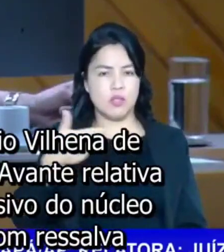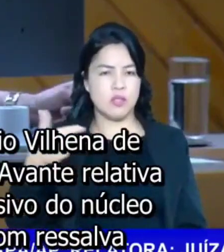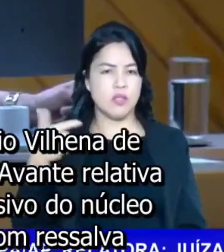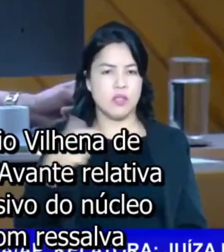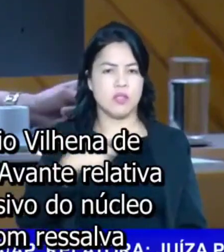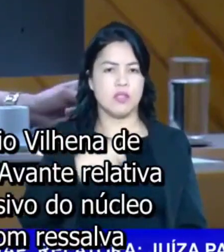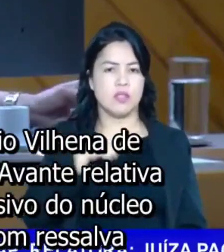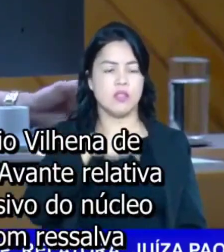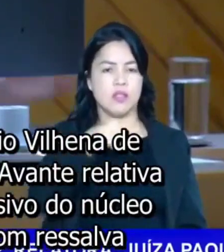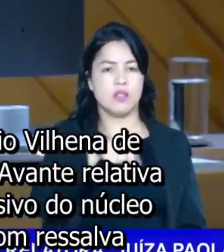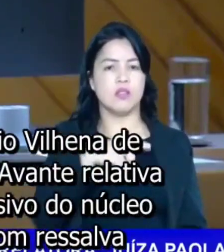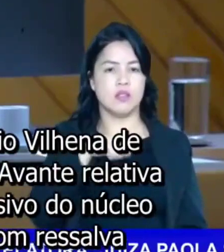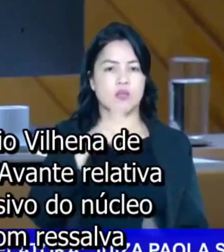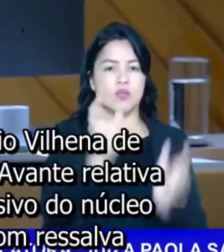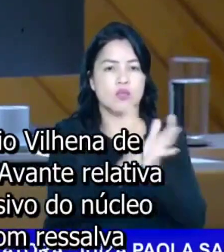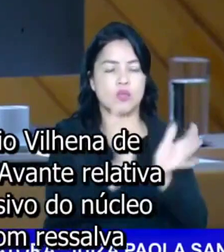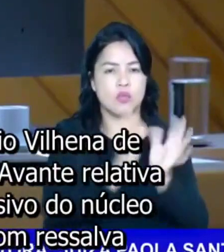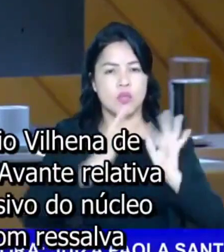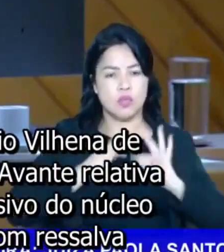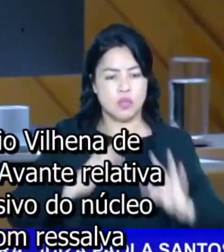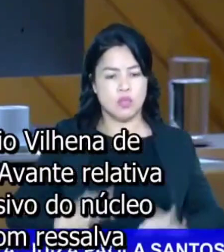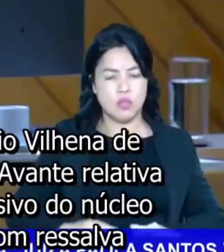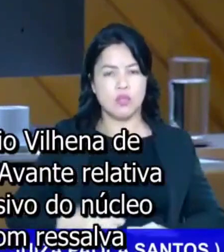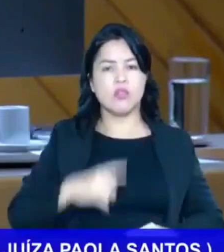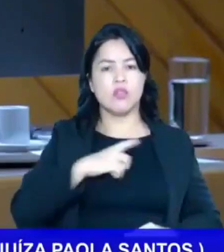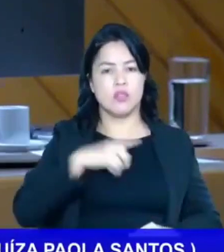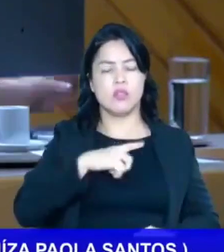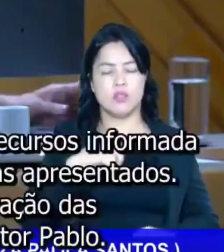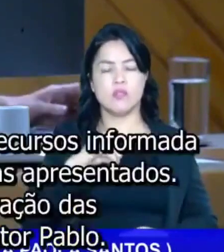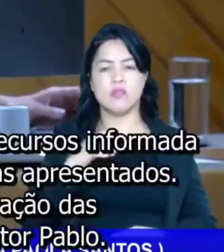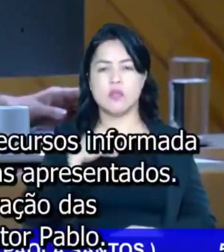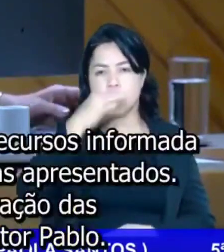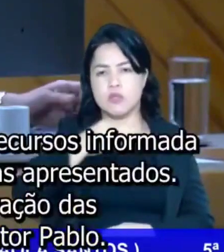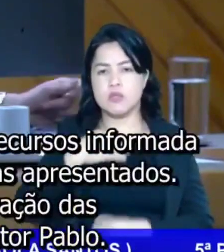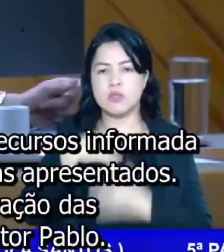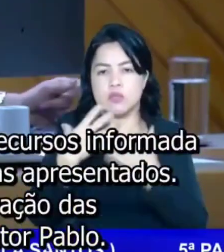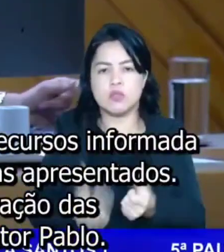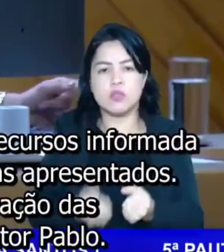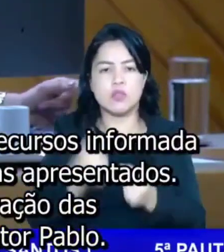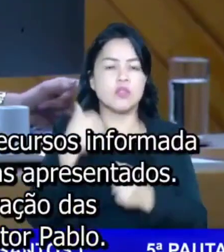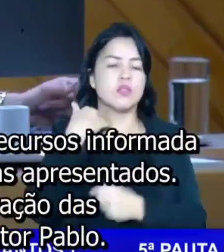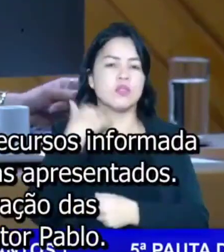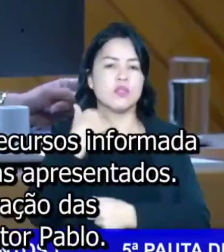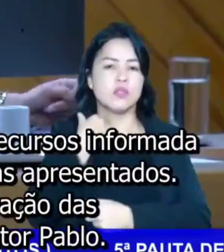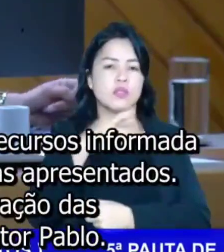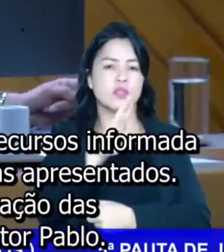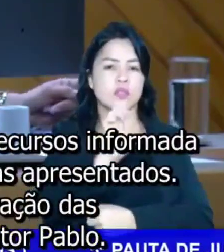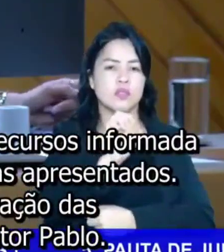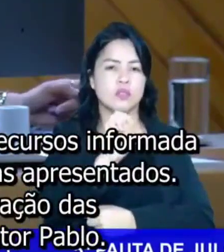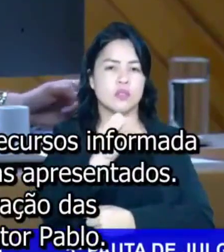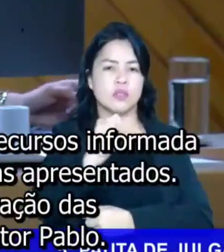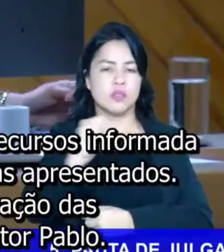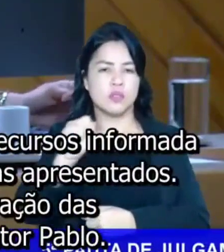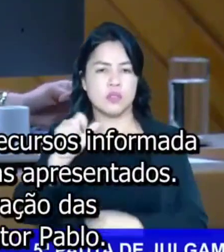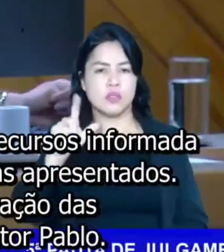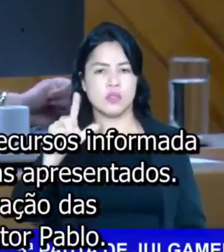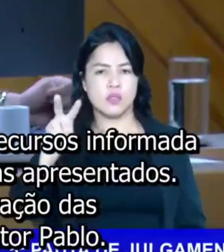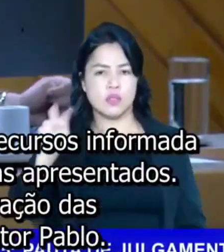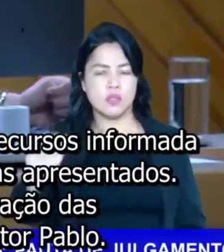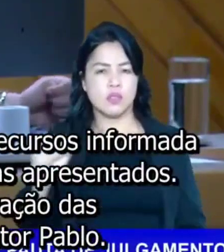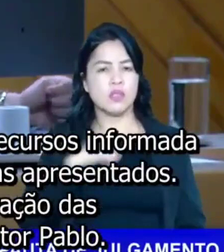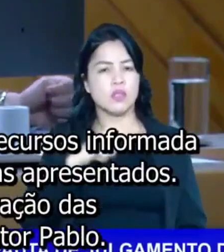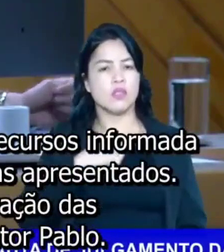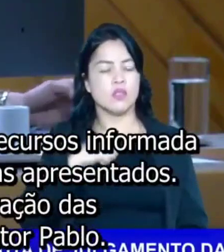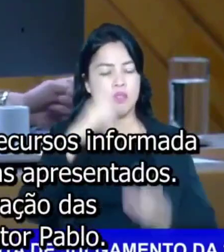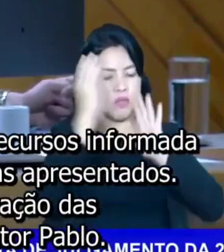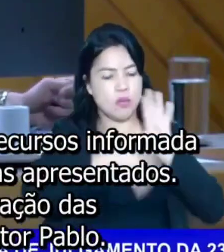técnico foi a sugestão da aprovação das contas com ressalva, em razão da inconsistência entre a movimentação dos recursos informada na